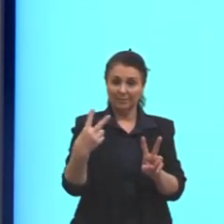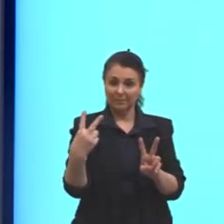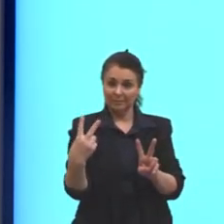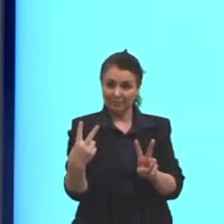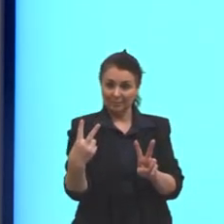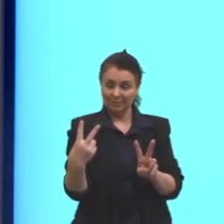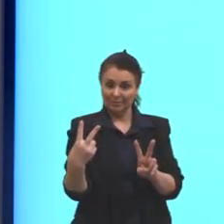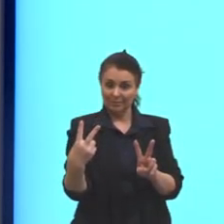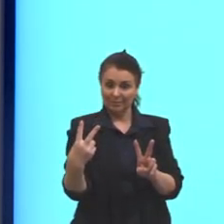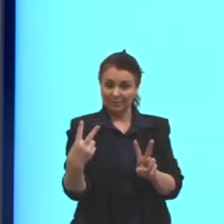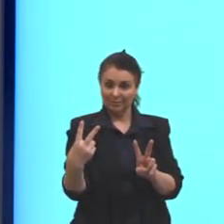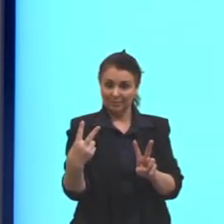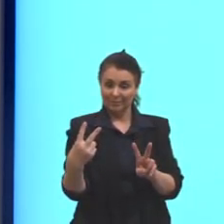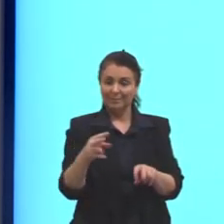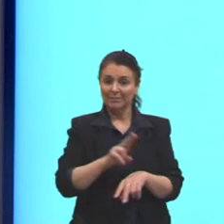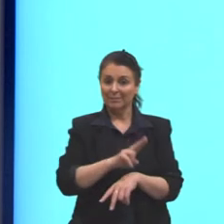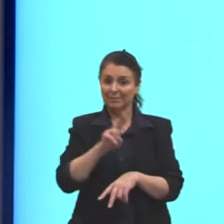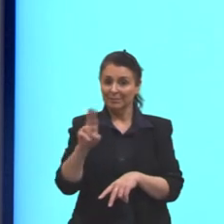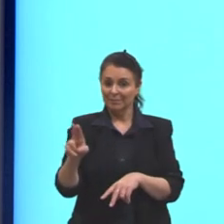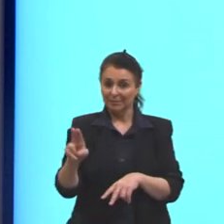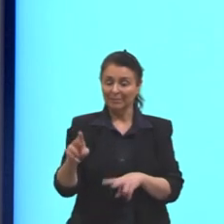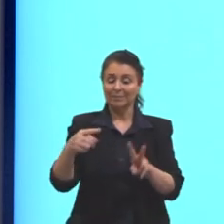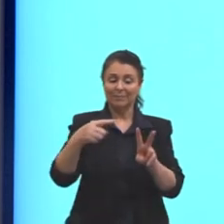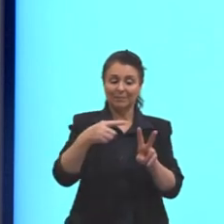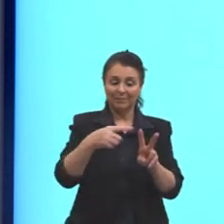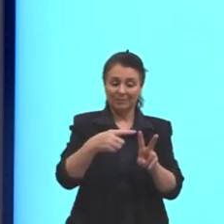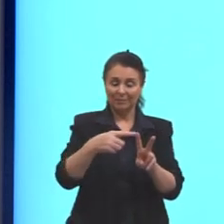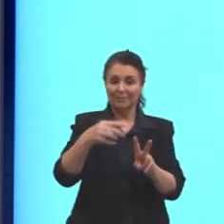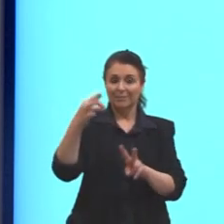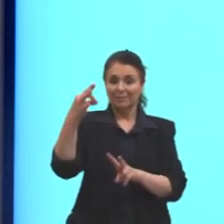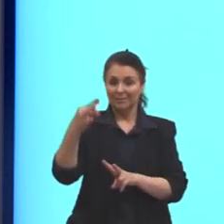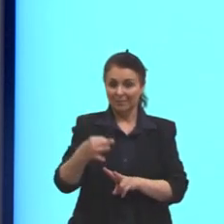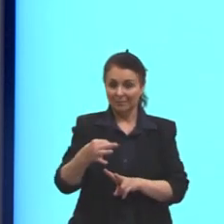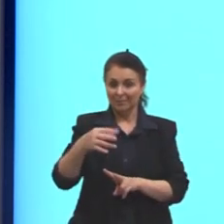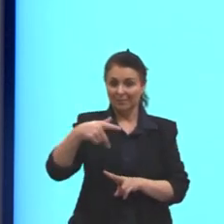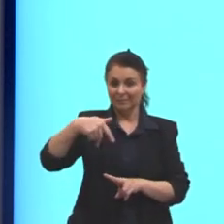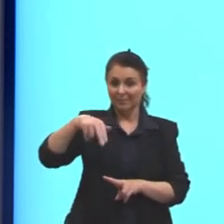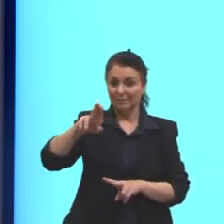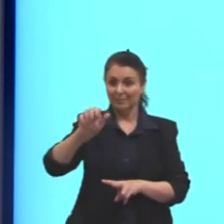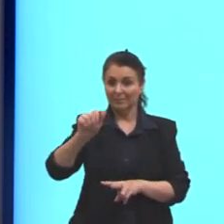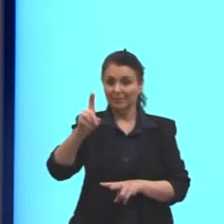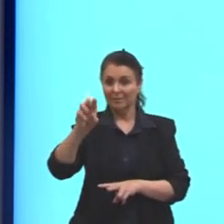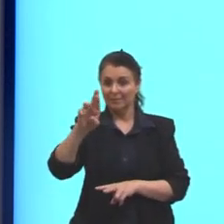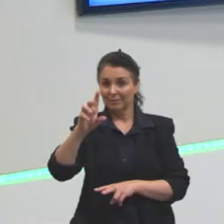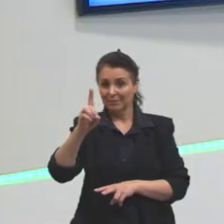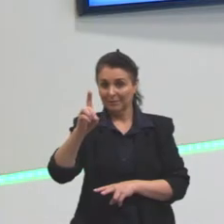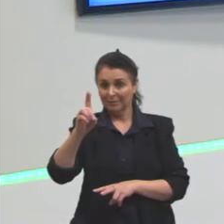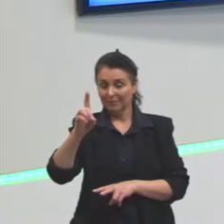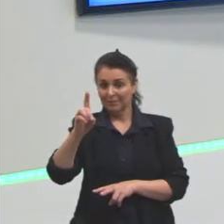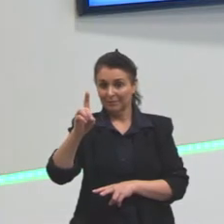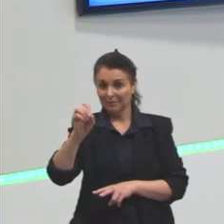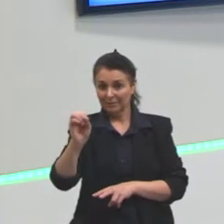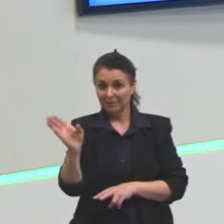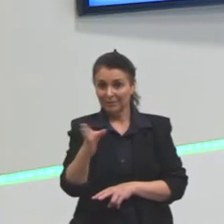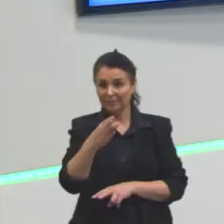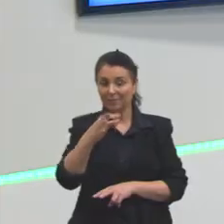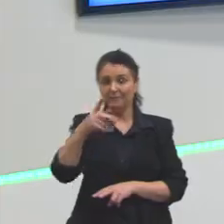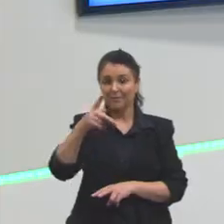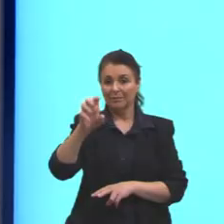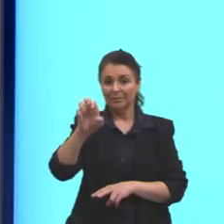termos que são chamados de quadrados perfeitos o próximo passo disse o seguinte que nós